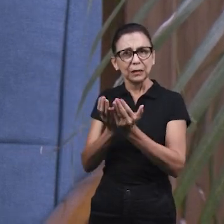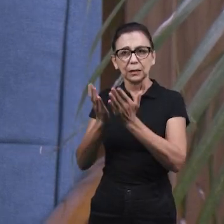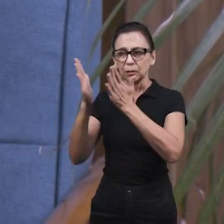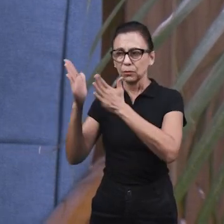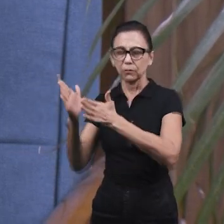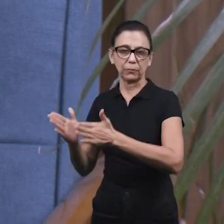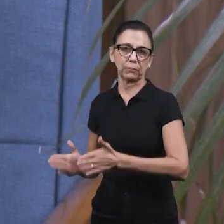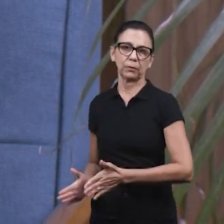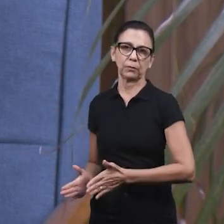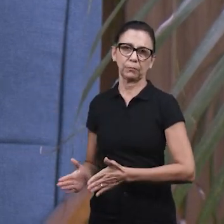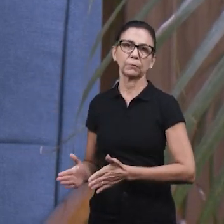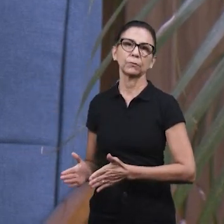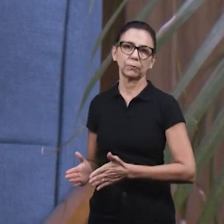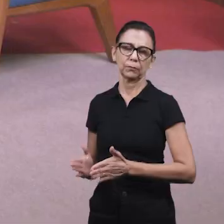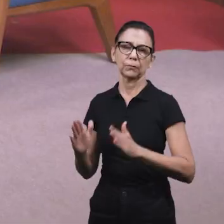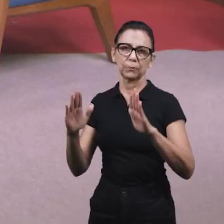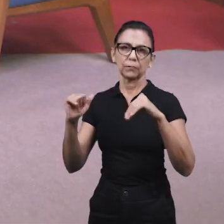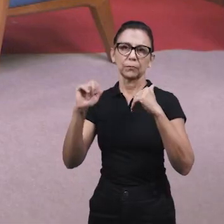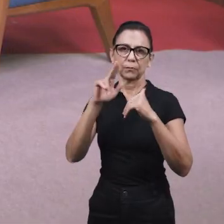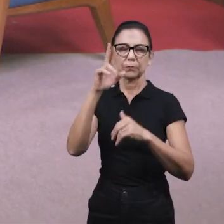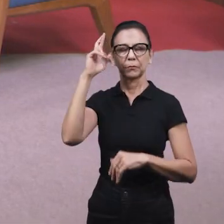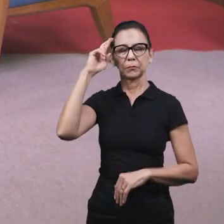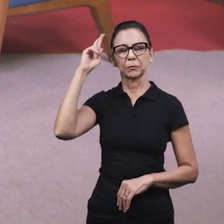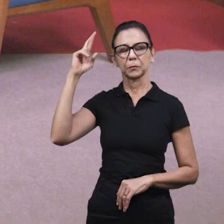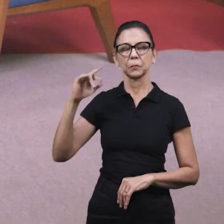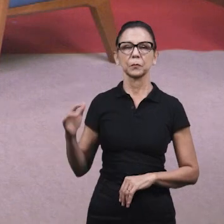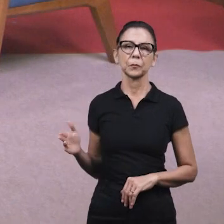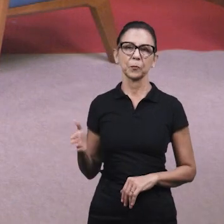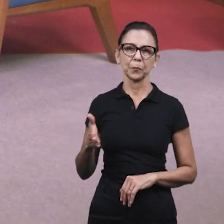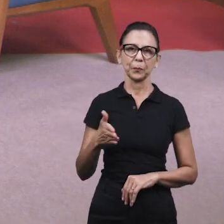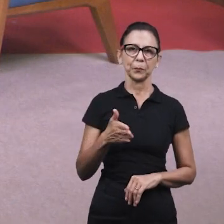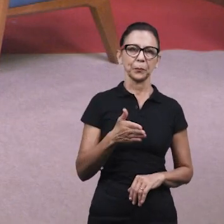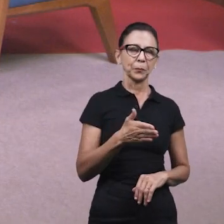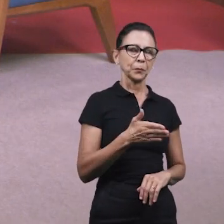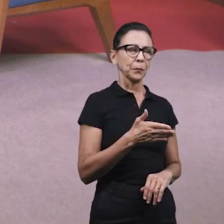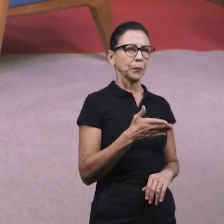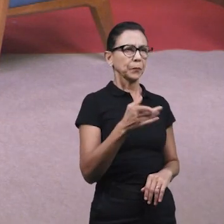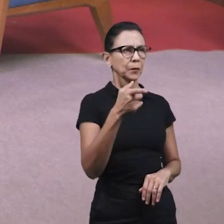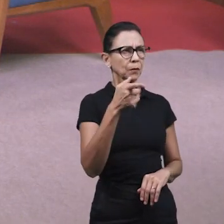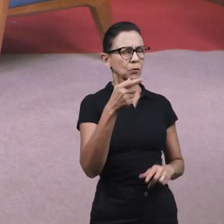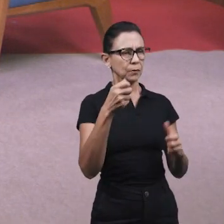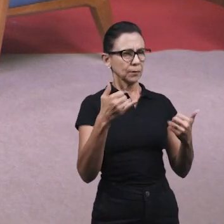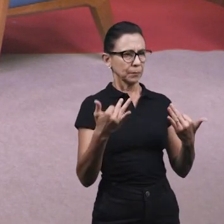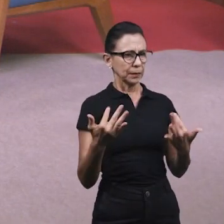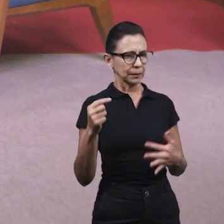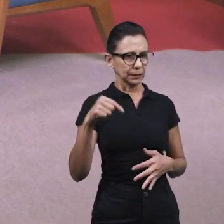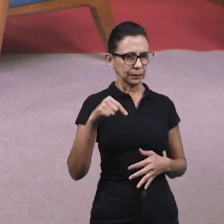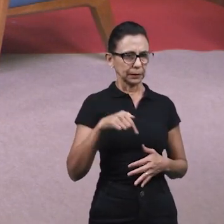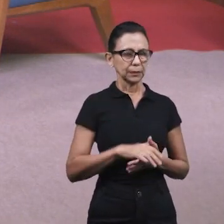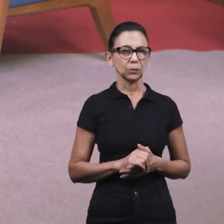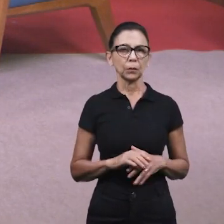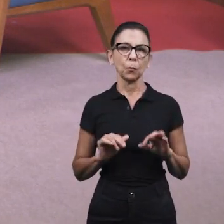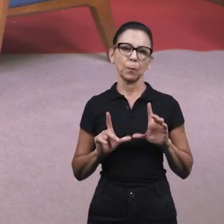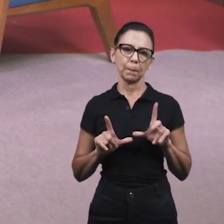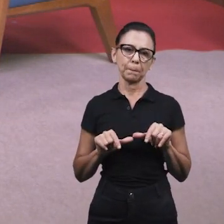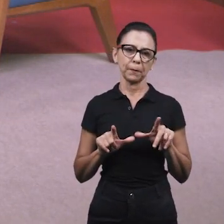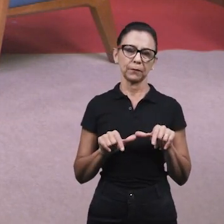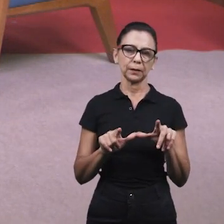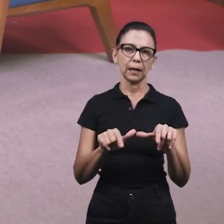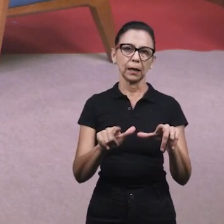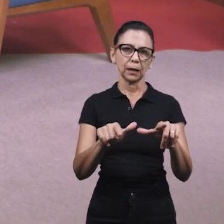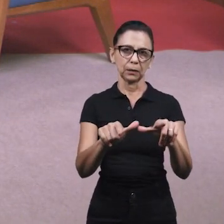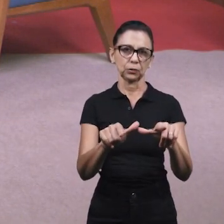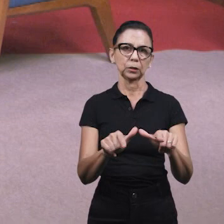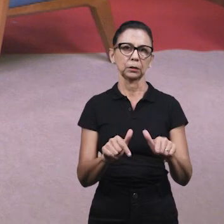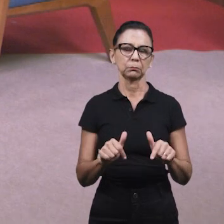em santificação, o mistério é revelado. Louvado seja o nome do Senhor. Nós falamos aqui sobre a jornada, né? E naturalmente a